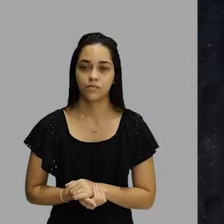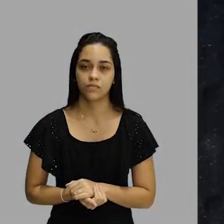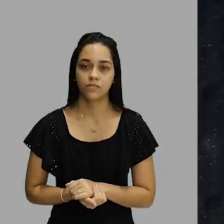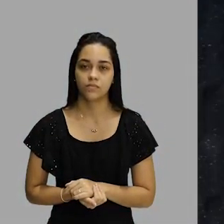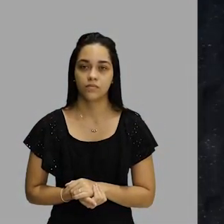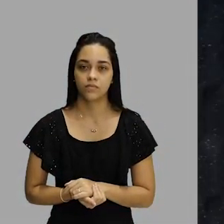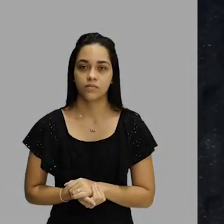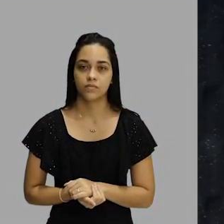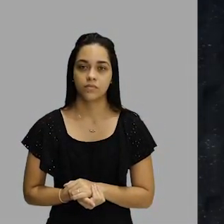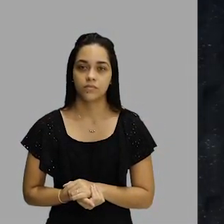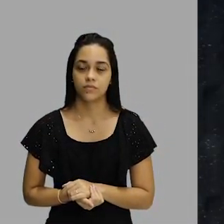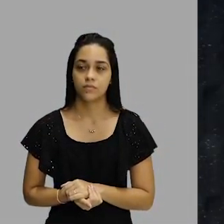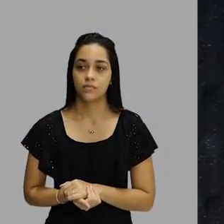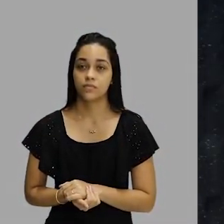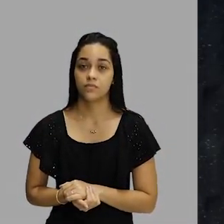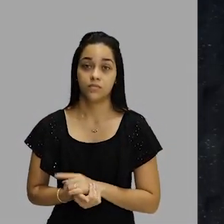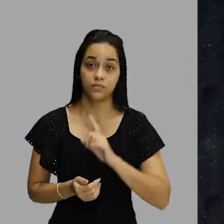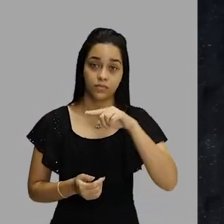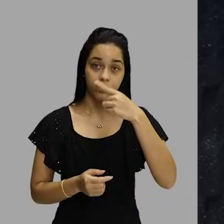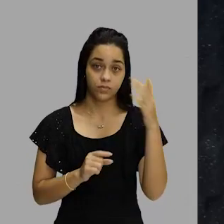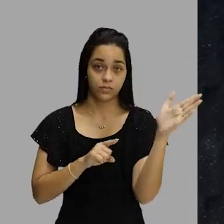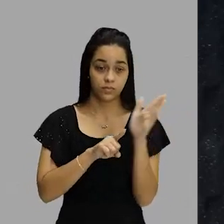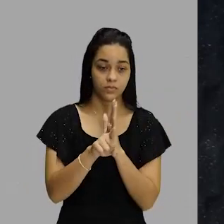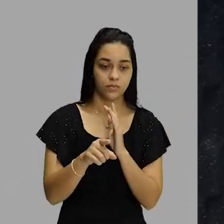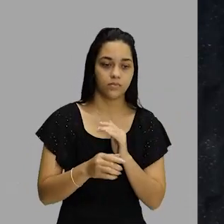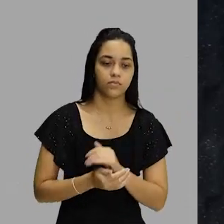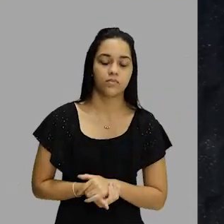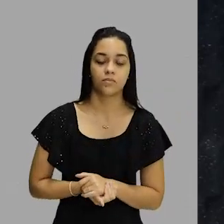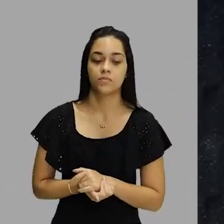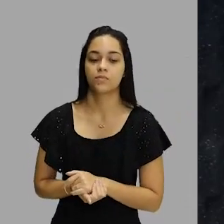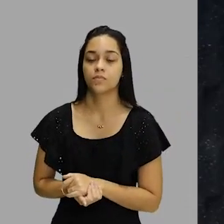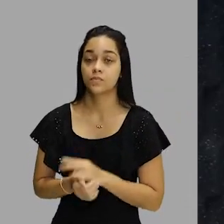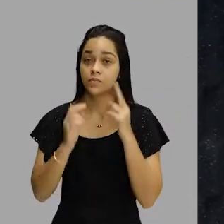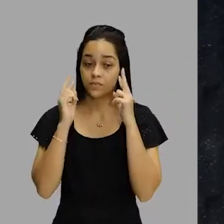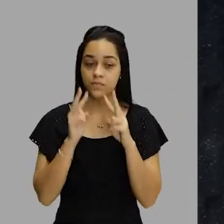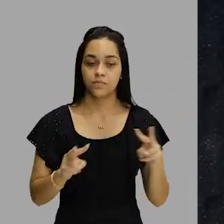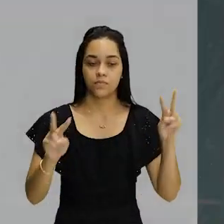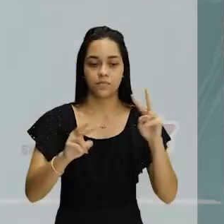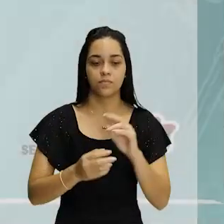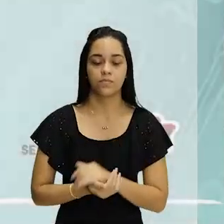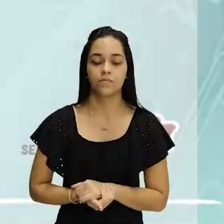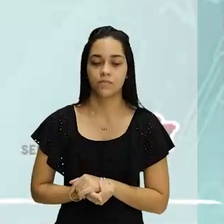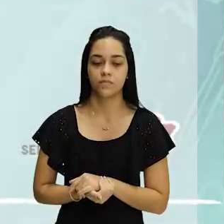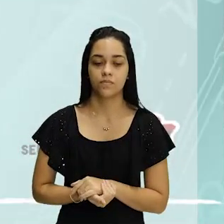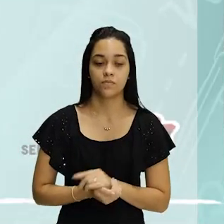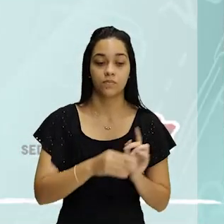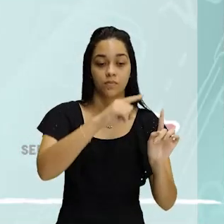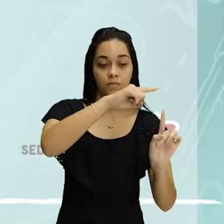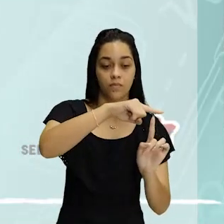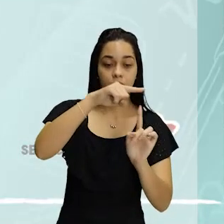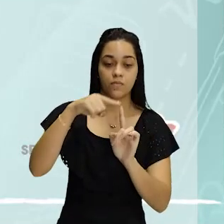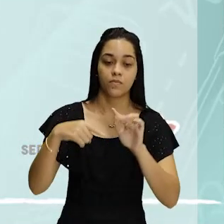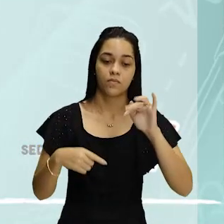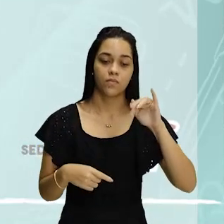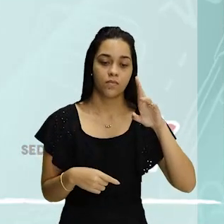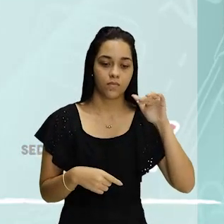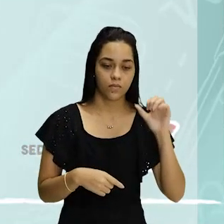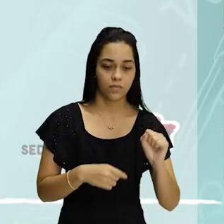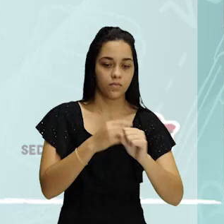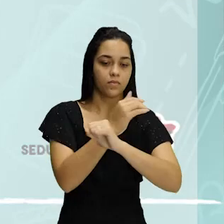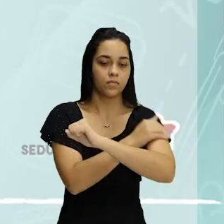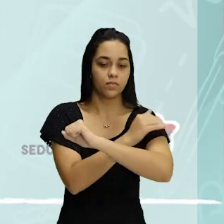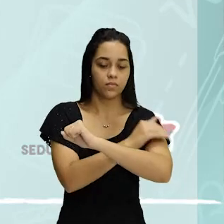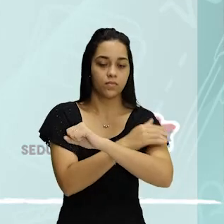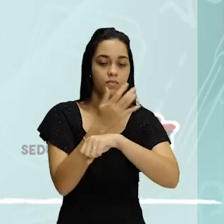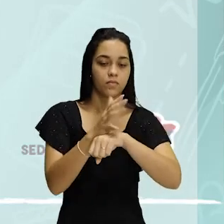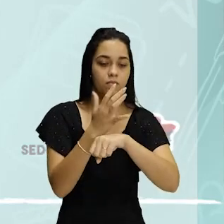a verdadeira. Vamos para a próxima questão. O que é que ela diz? Olha só. Considere os tipos de fibras